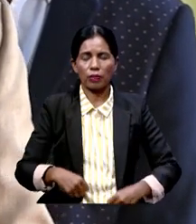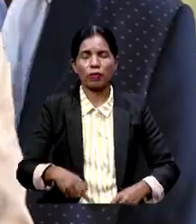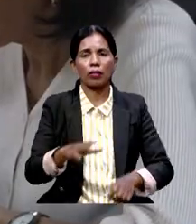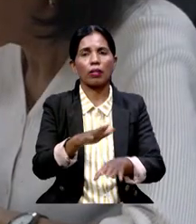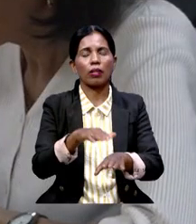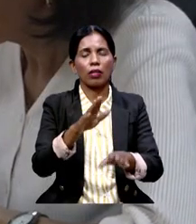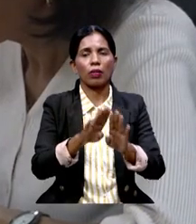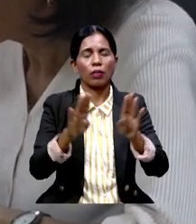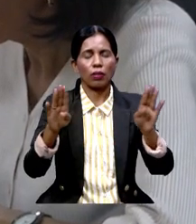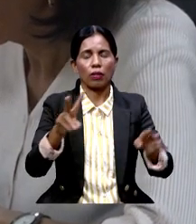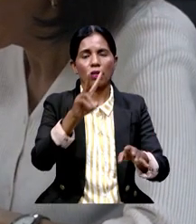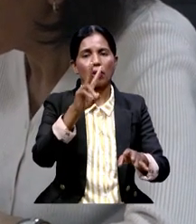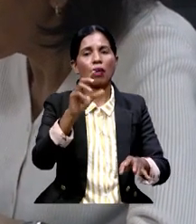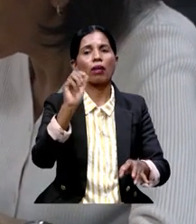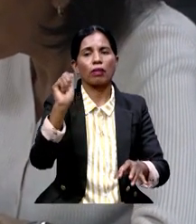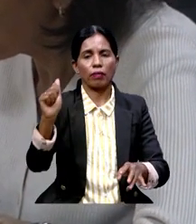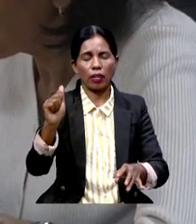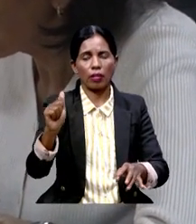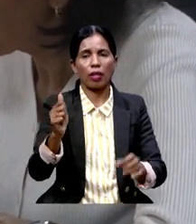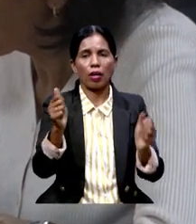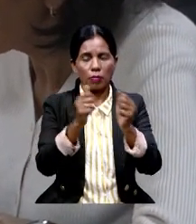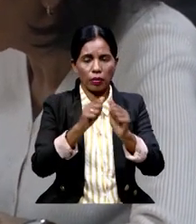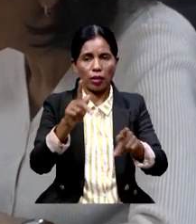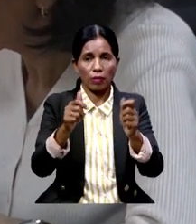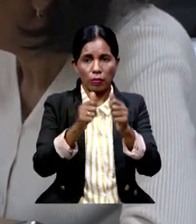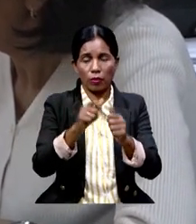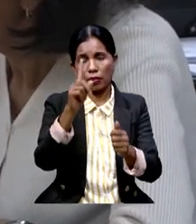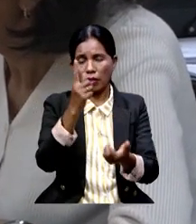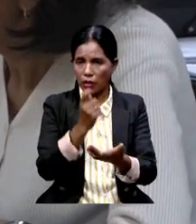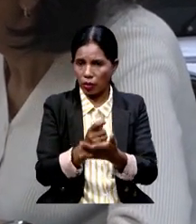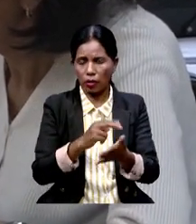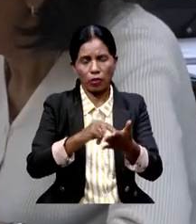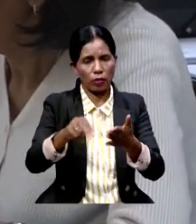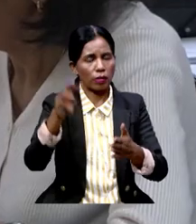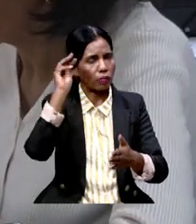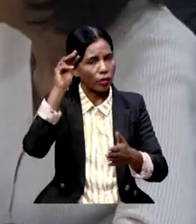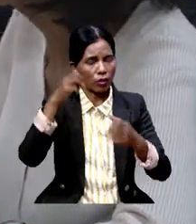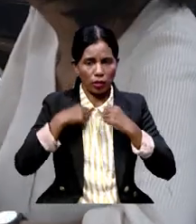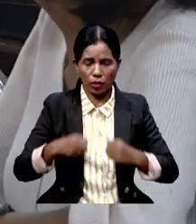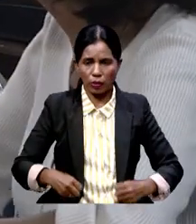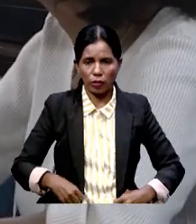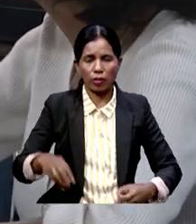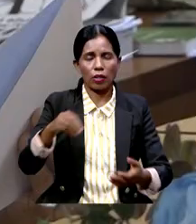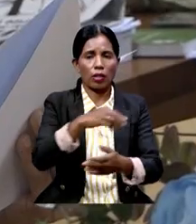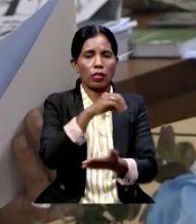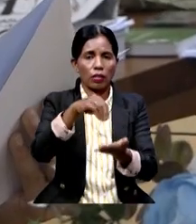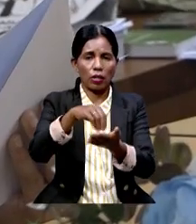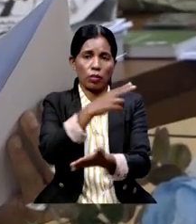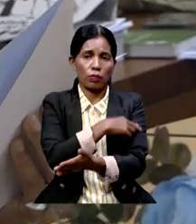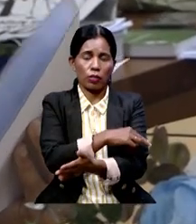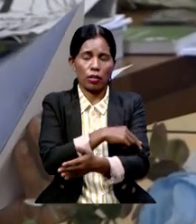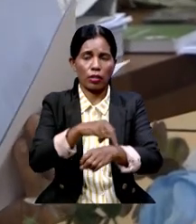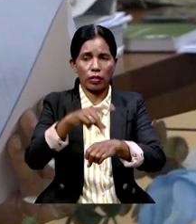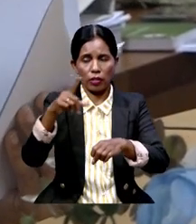recrutamento para profissional saúde foi hamutu que ema reunida recém, o seu número nem Ministério da Saúde coloca para Hospital Nacional,